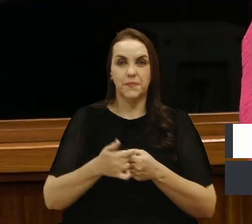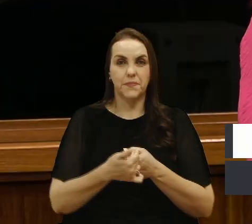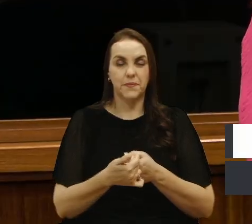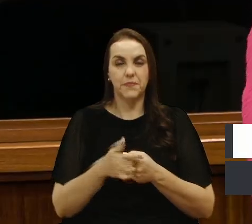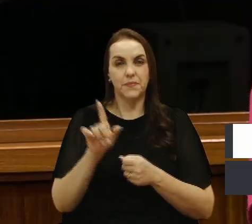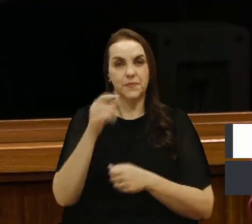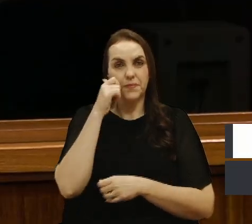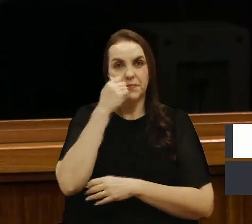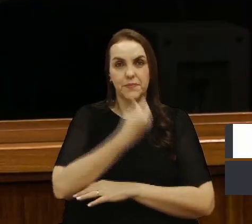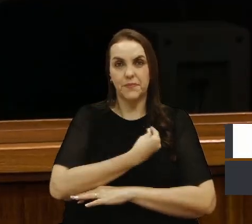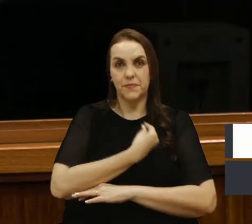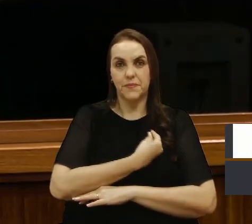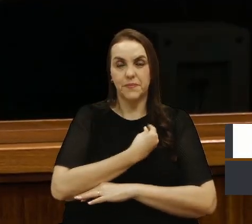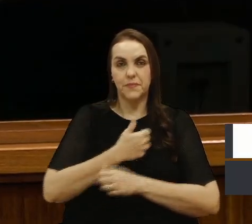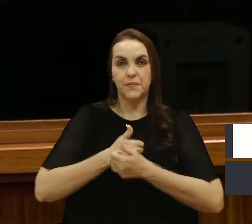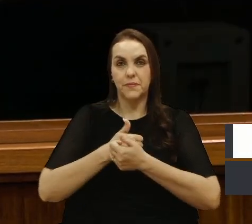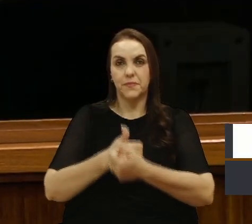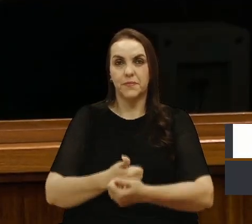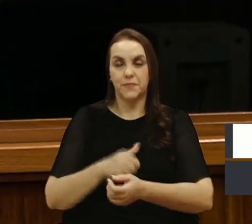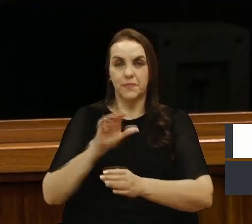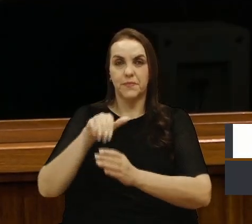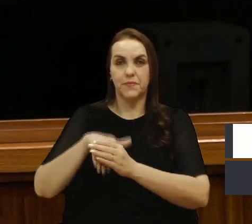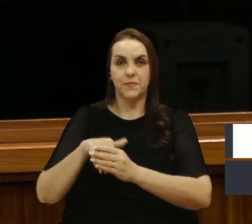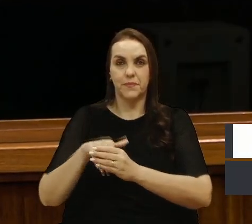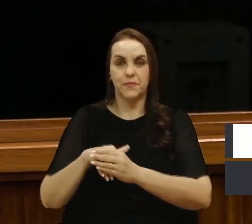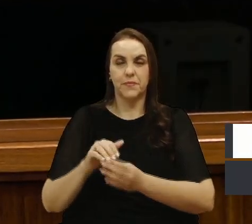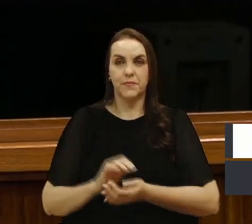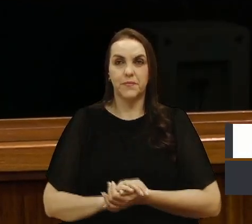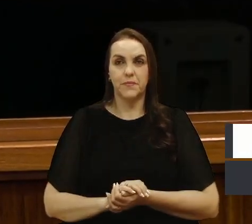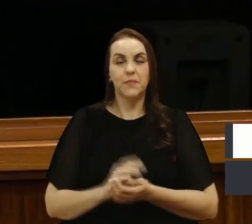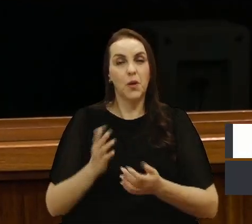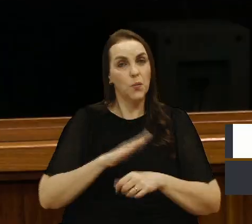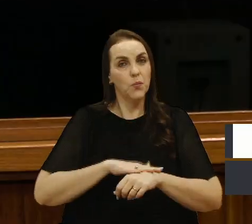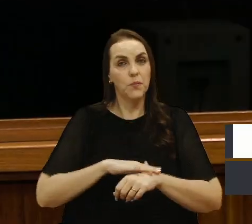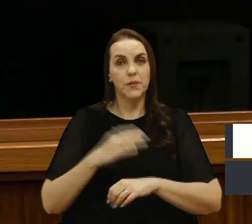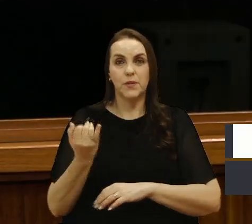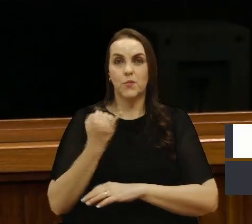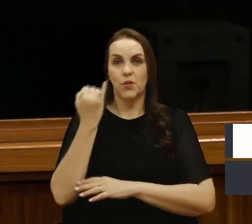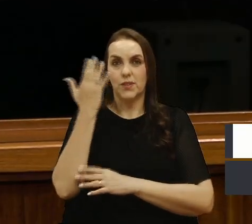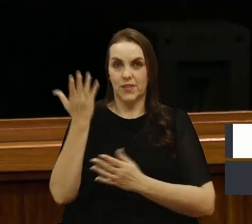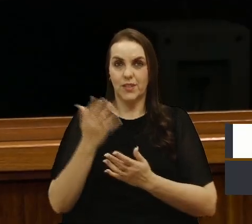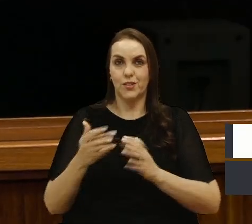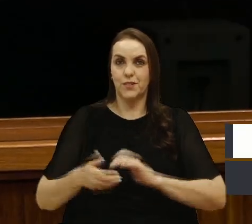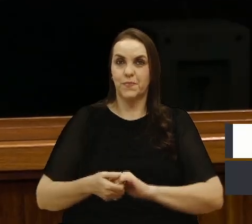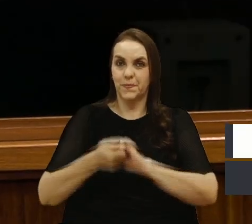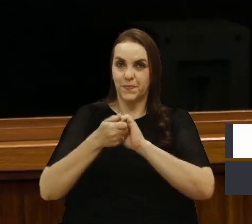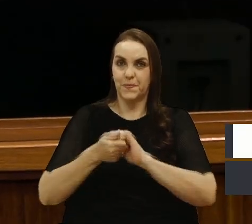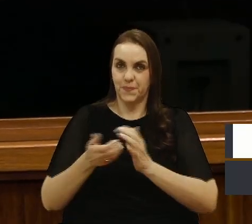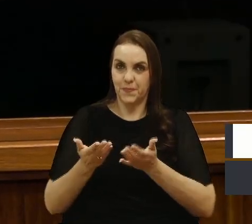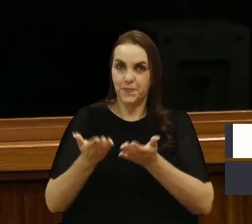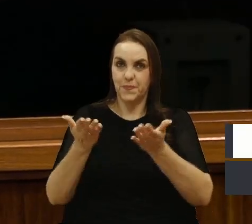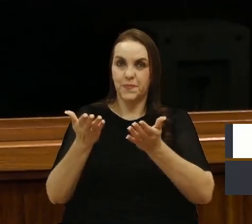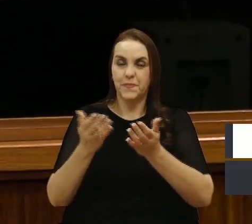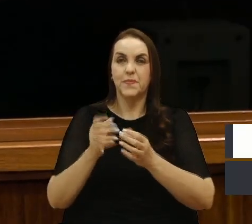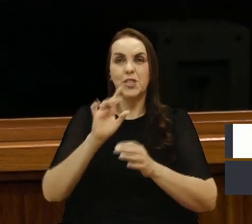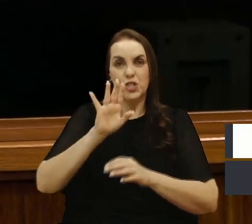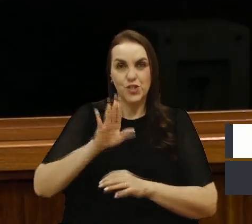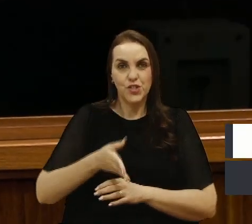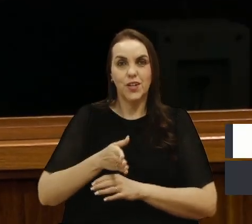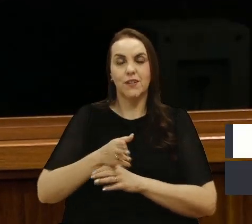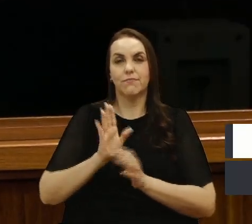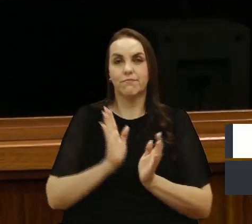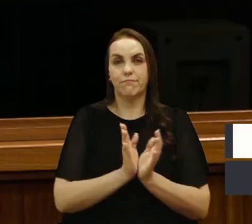para acompanhar a votação. Então, é um momento importante para saudá-los, esse pessoal que já era do